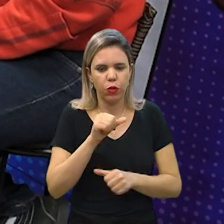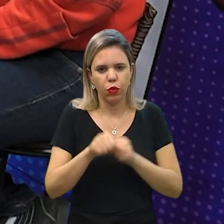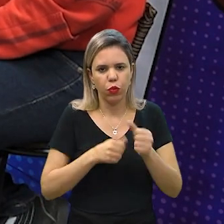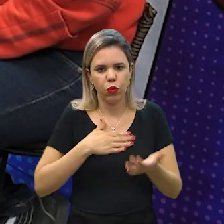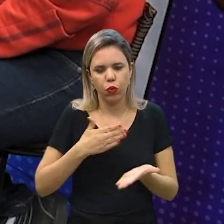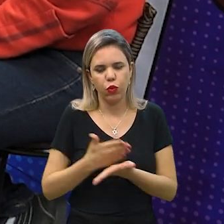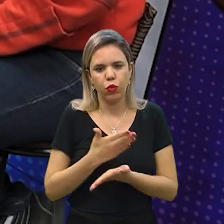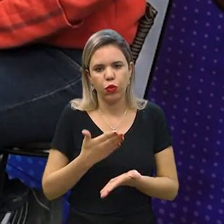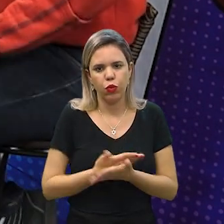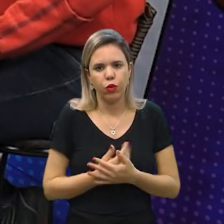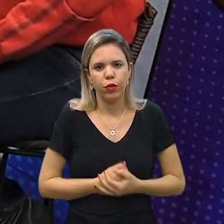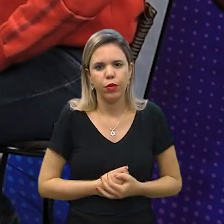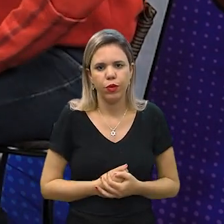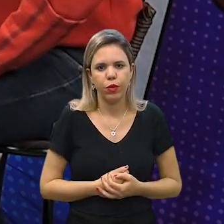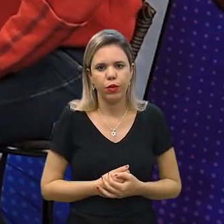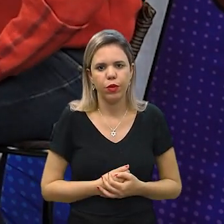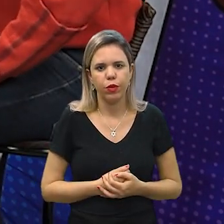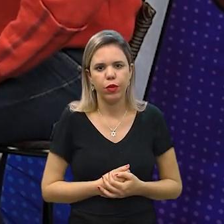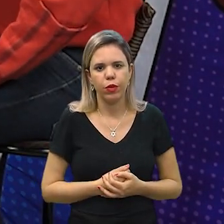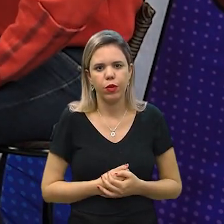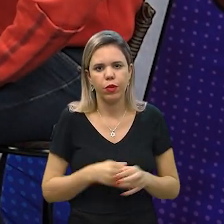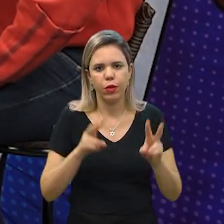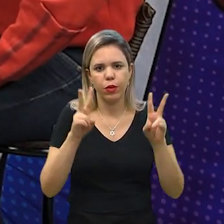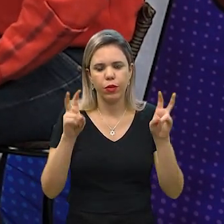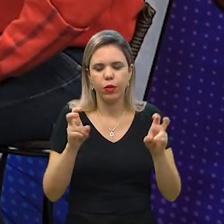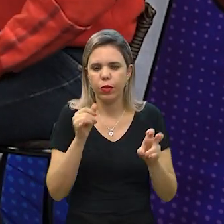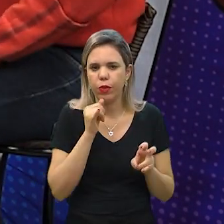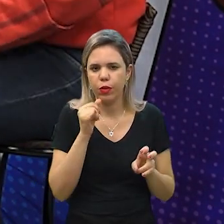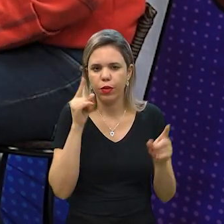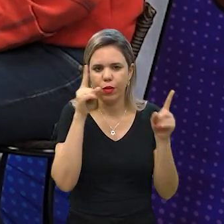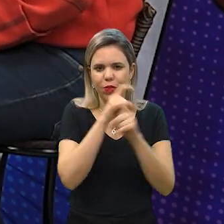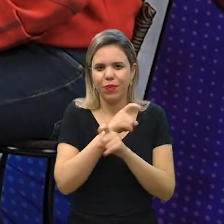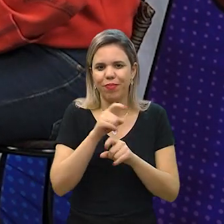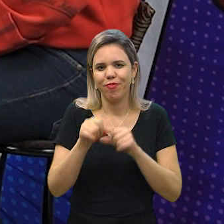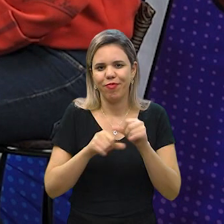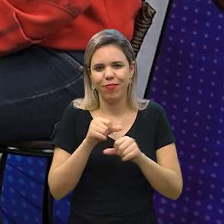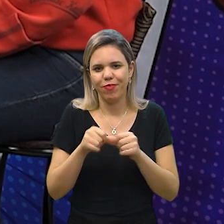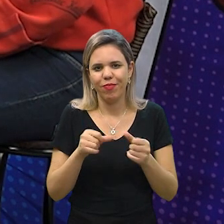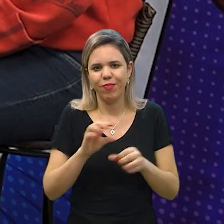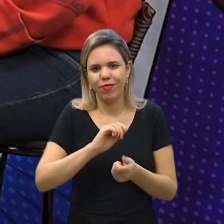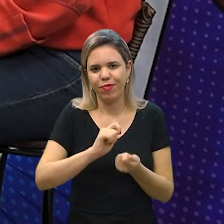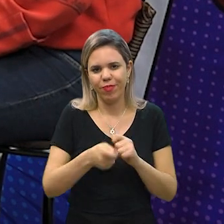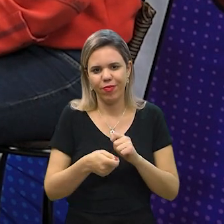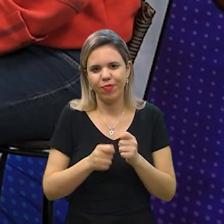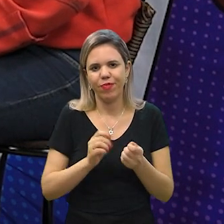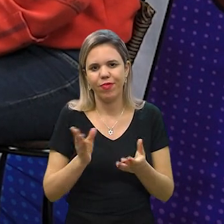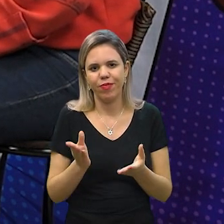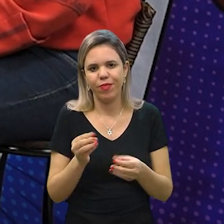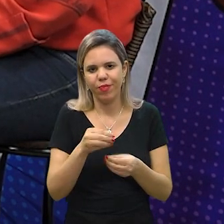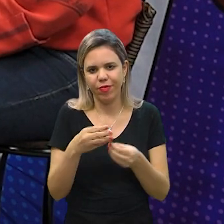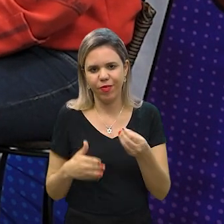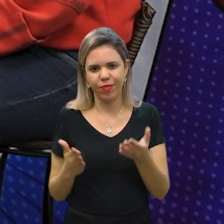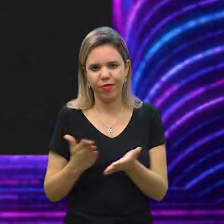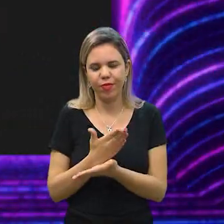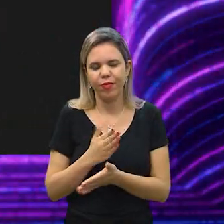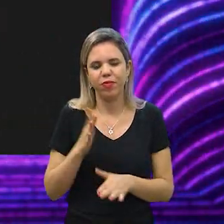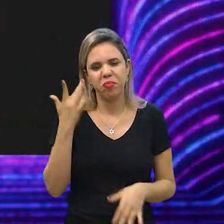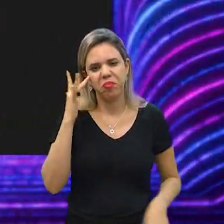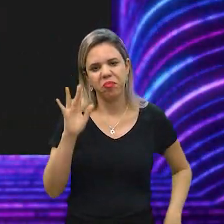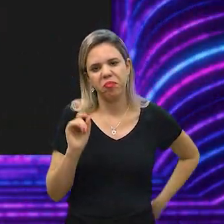mudaria no meu livro? Essa é uma questão difícil. Não sei, eu acho